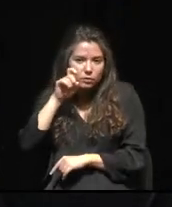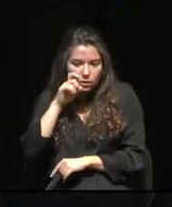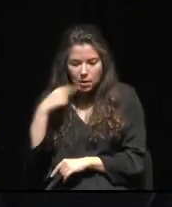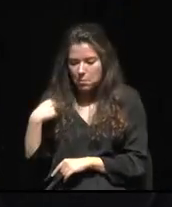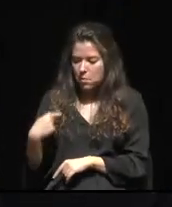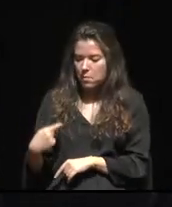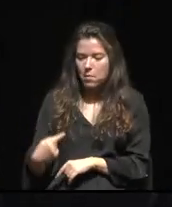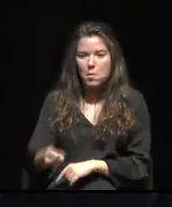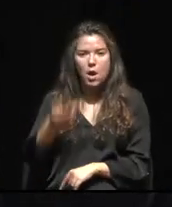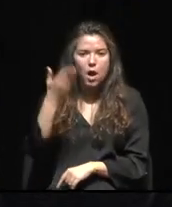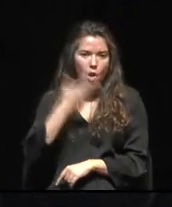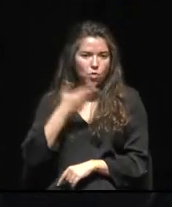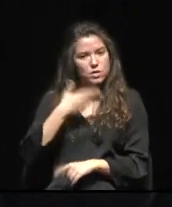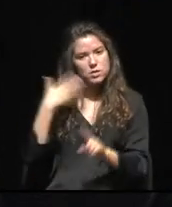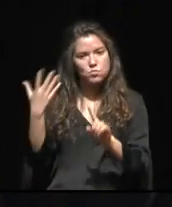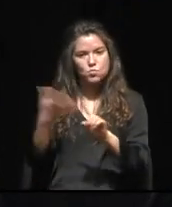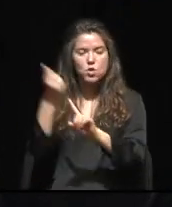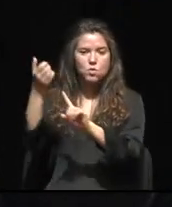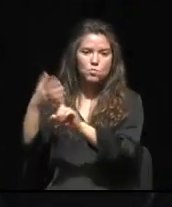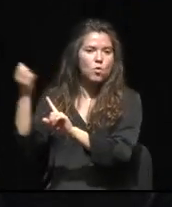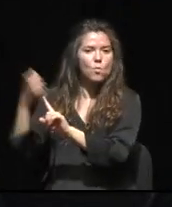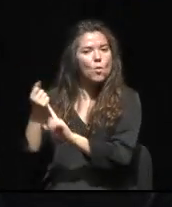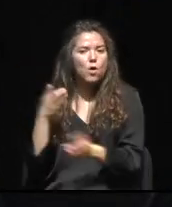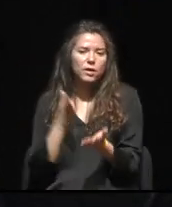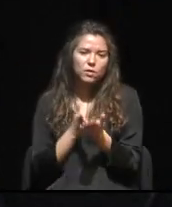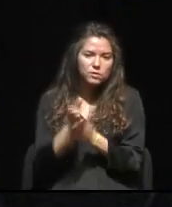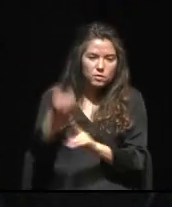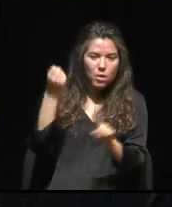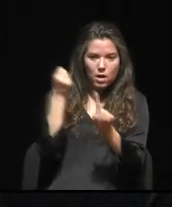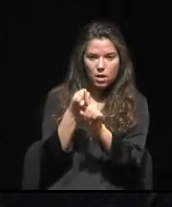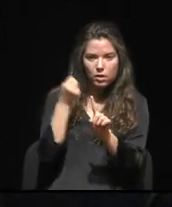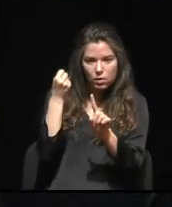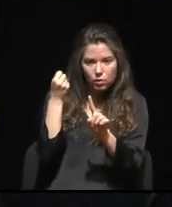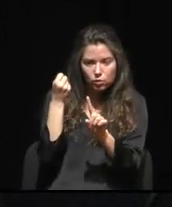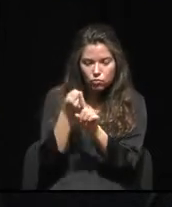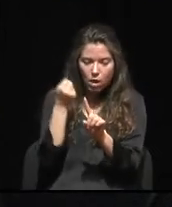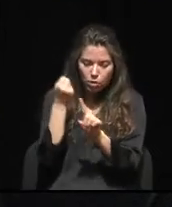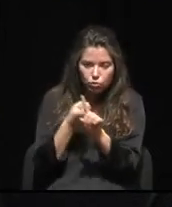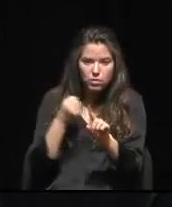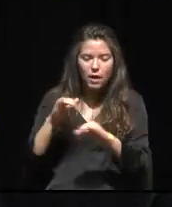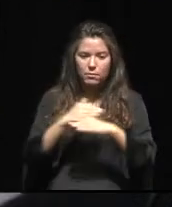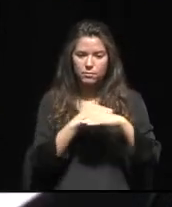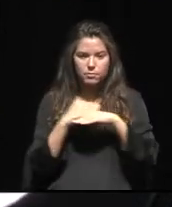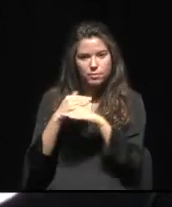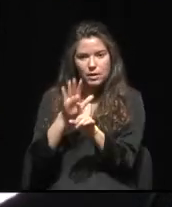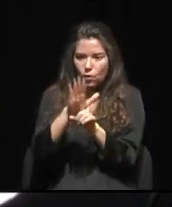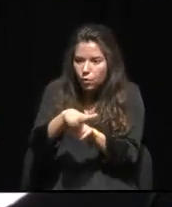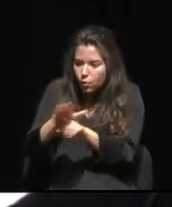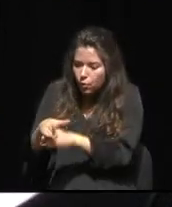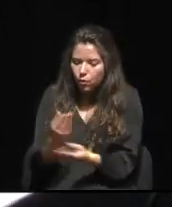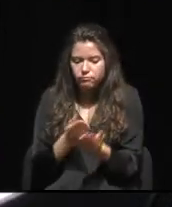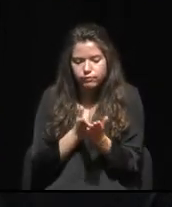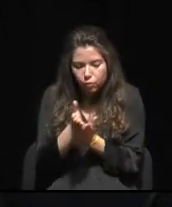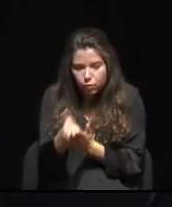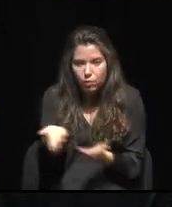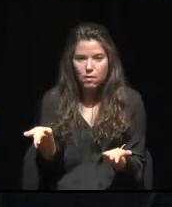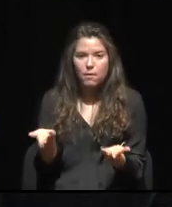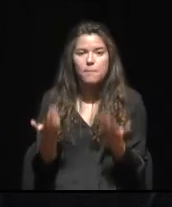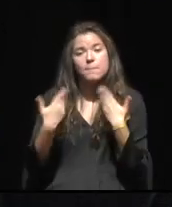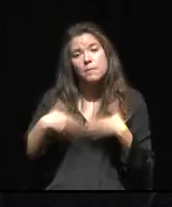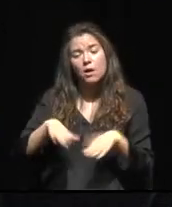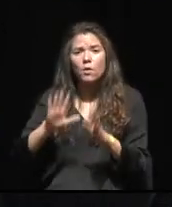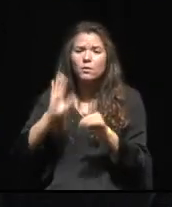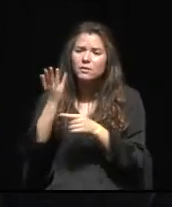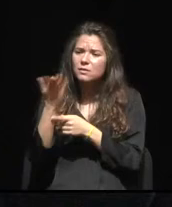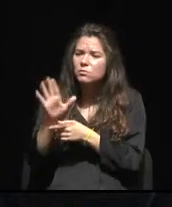os dias os direitos alcançados e lutar pela igualdade e por tantas discriminações que ainda persistem haveria